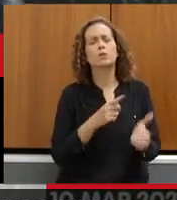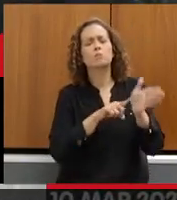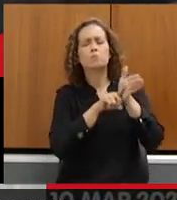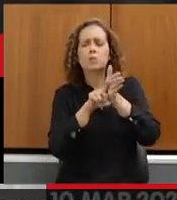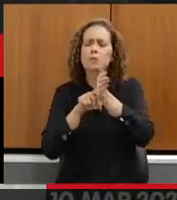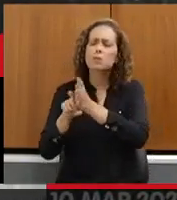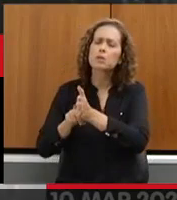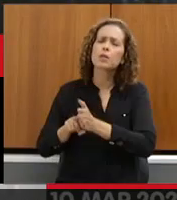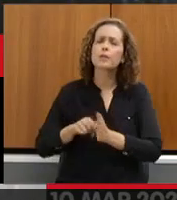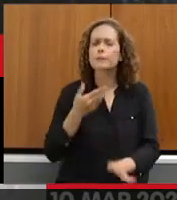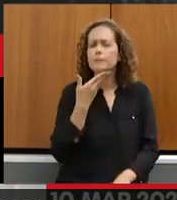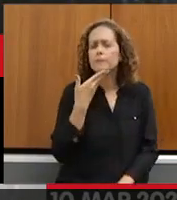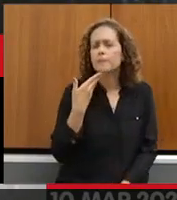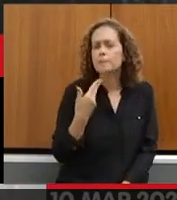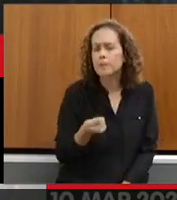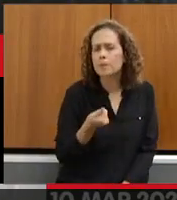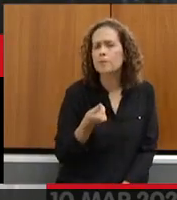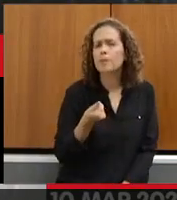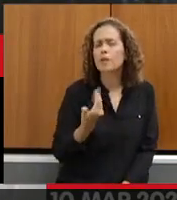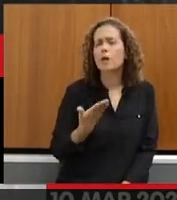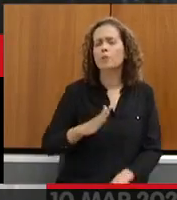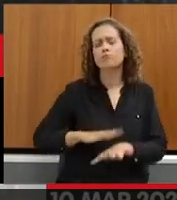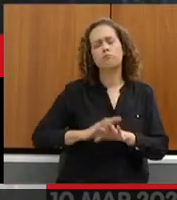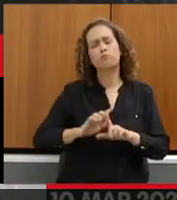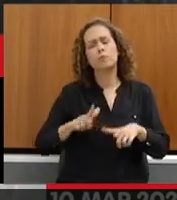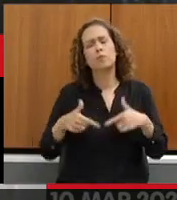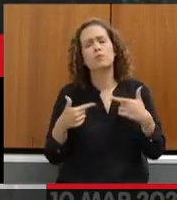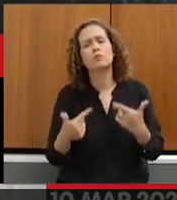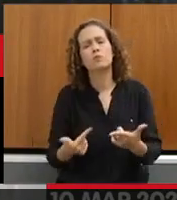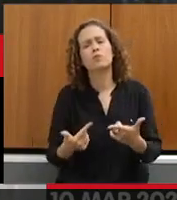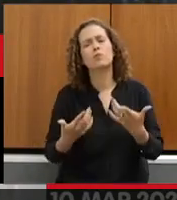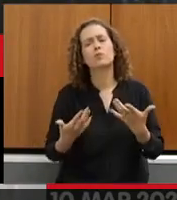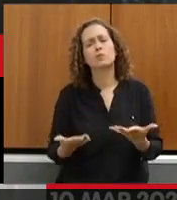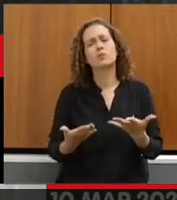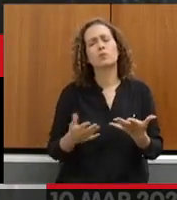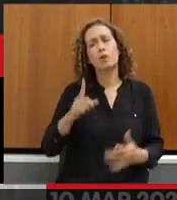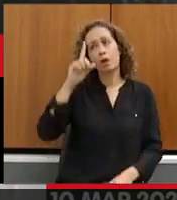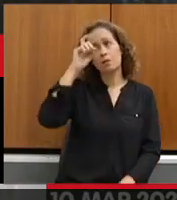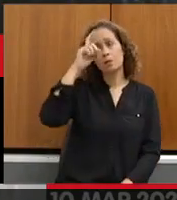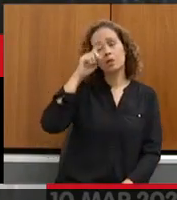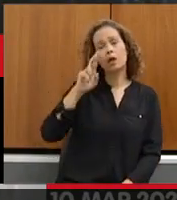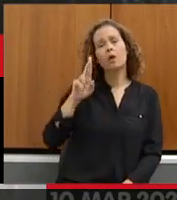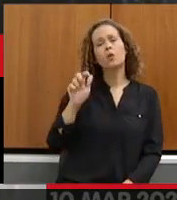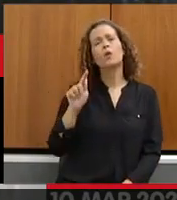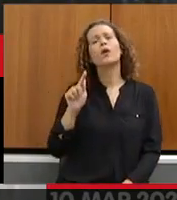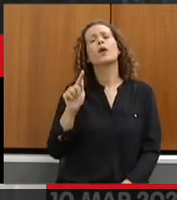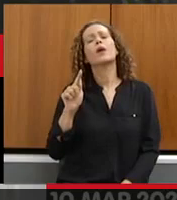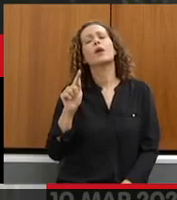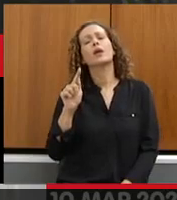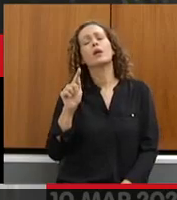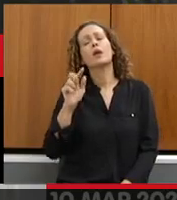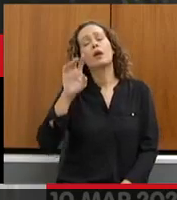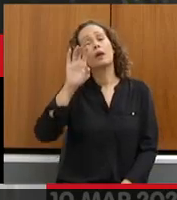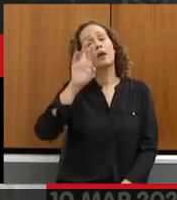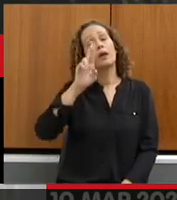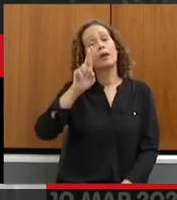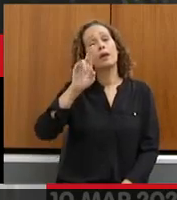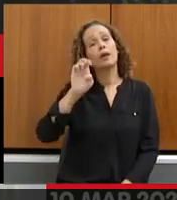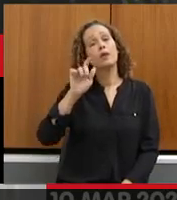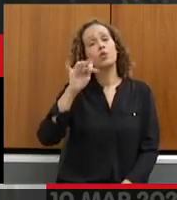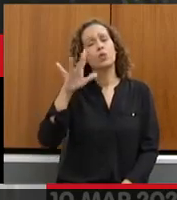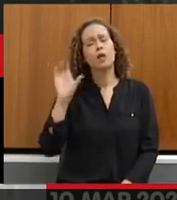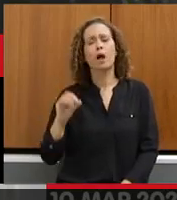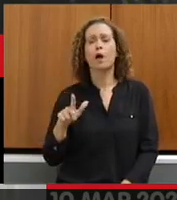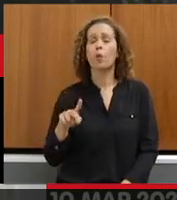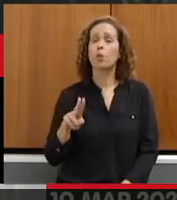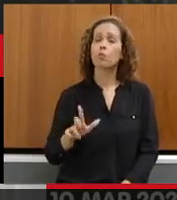a melhor forma de tomar a decisão Em relação ao Hospital Regional o problema de já tem dois anos e dois